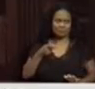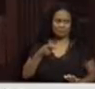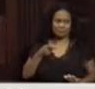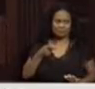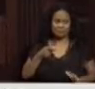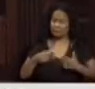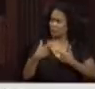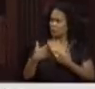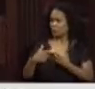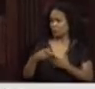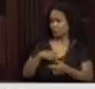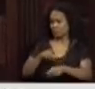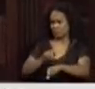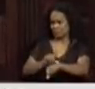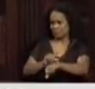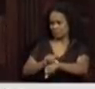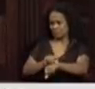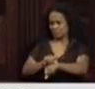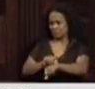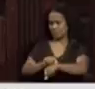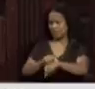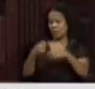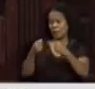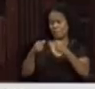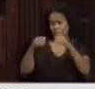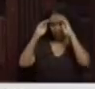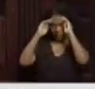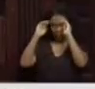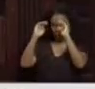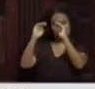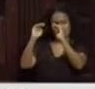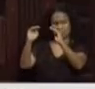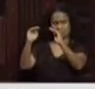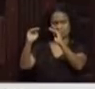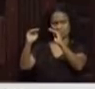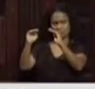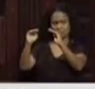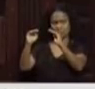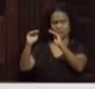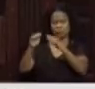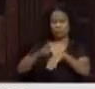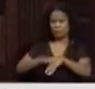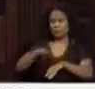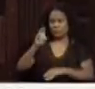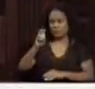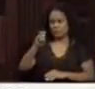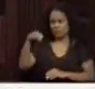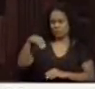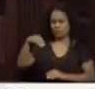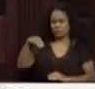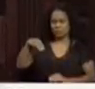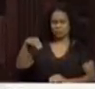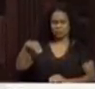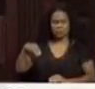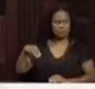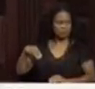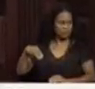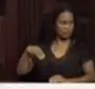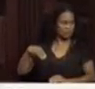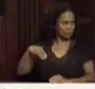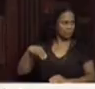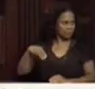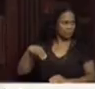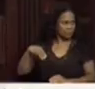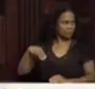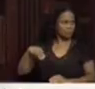uma deputada experiente ou nada disso. O regimento tem que ser respeitado. Já passaram mais de 5 minutos. A senhora vem amanhã, se inscreva e faça amanhã